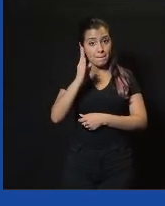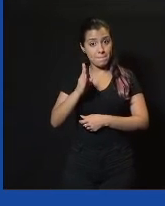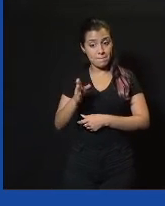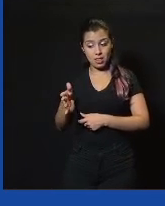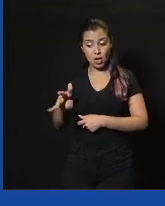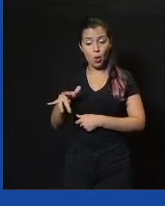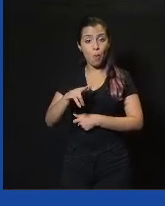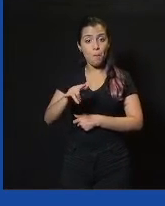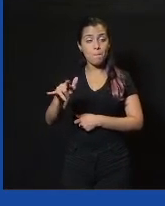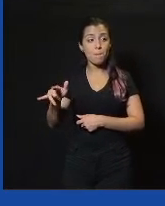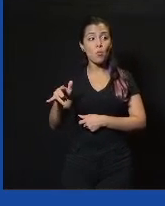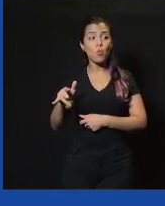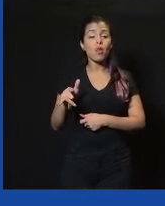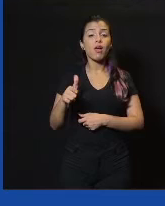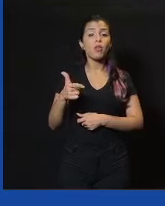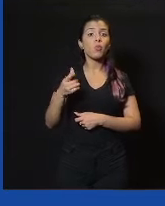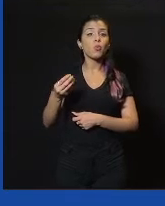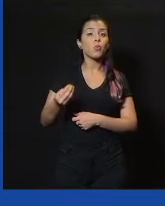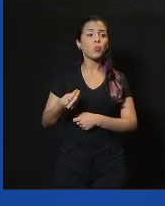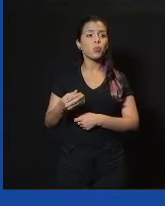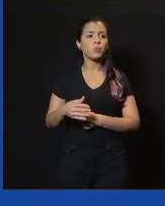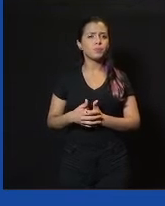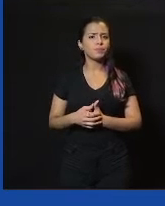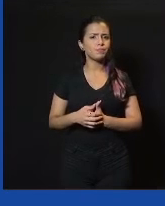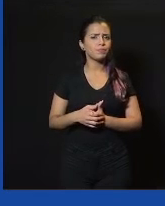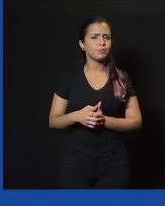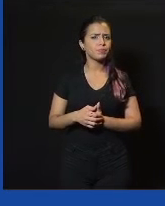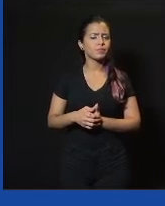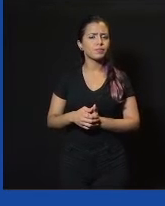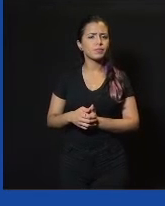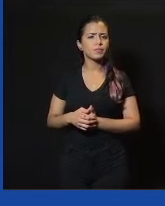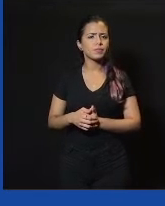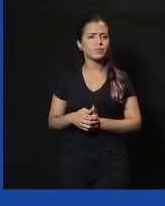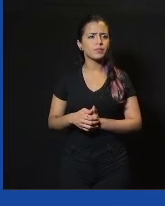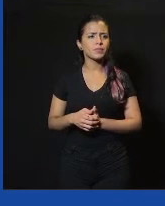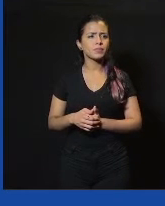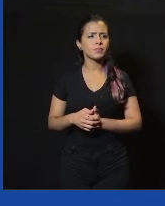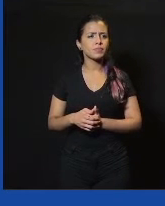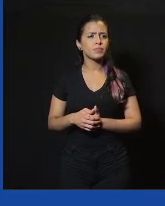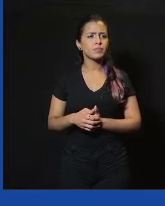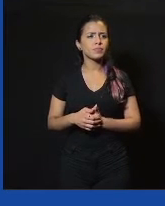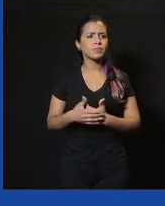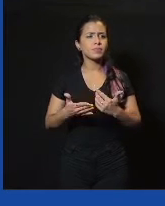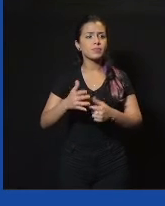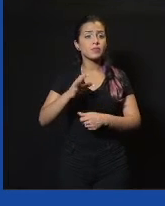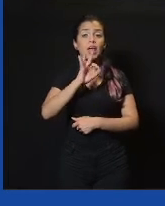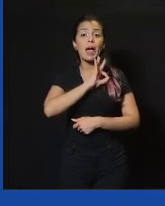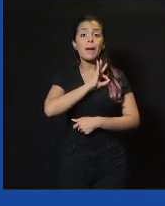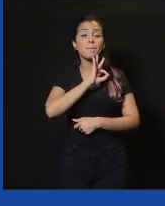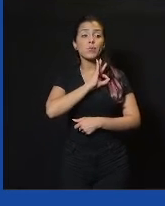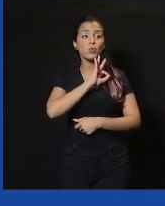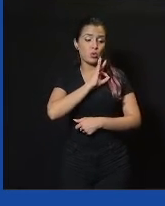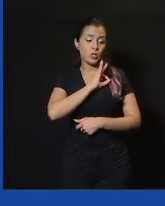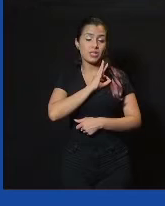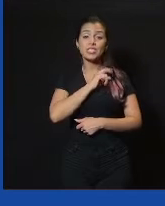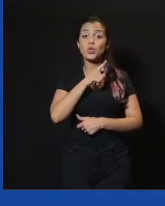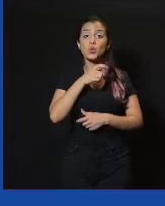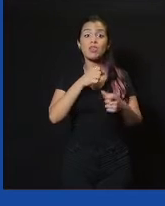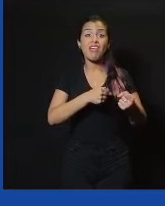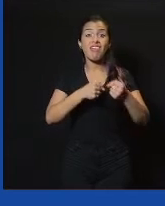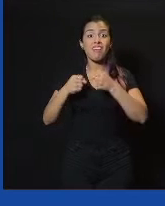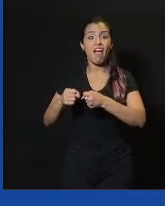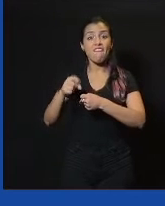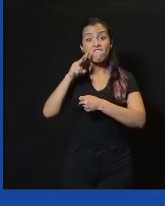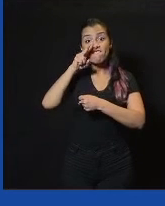força. Não existe, não tá presente, nem isso está presente na favela, porque a polícia não tem o monopólio da força que tem.